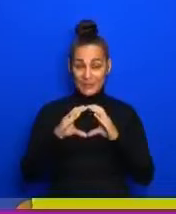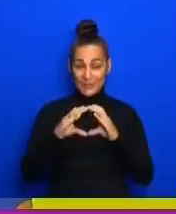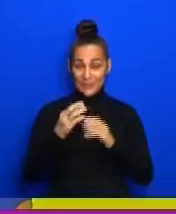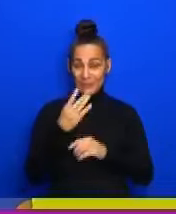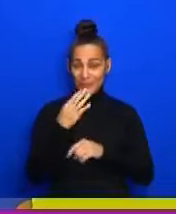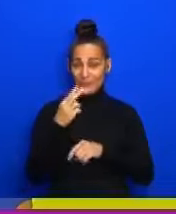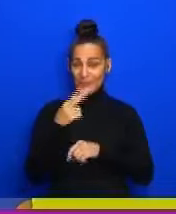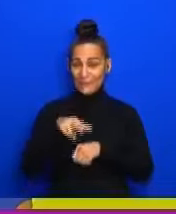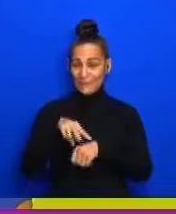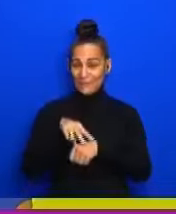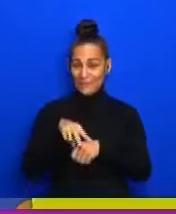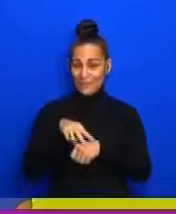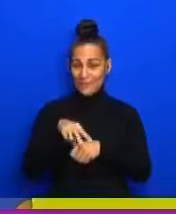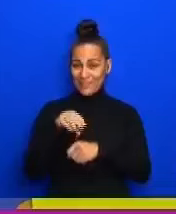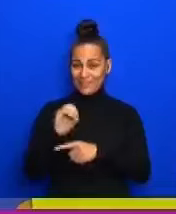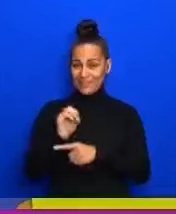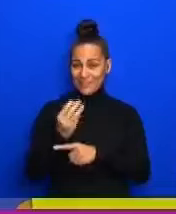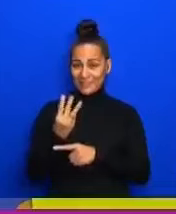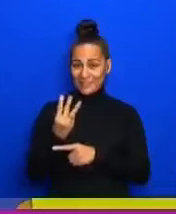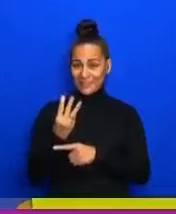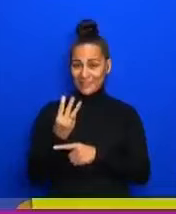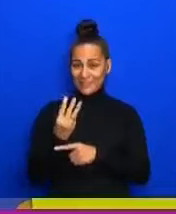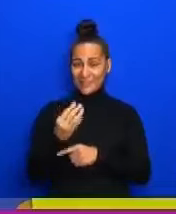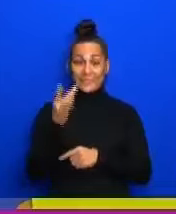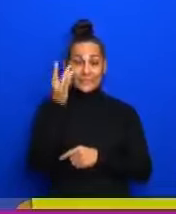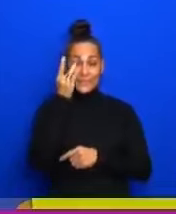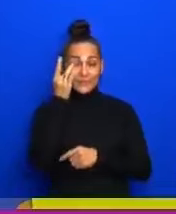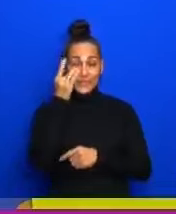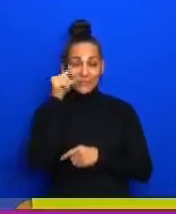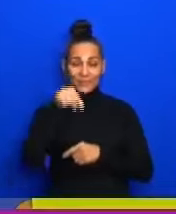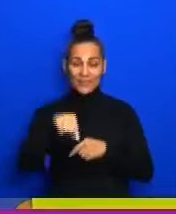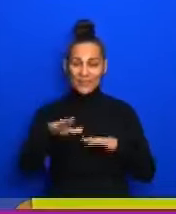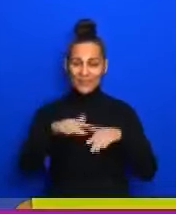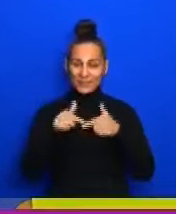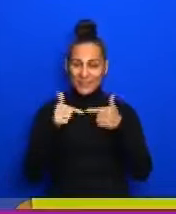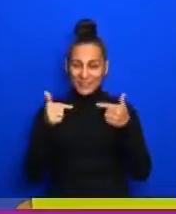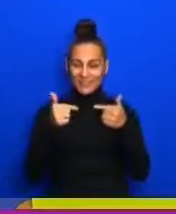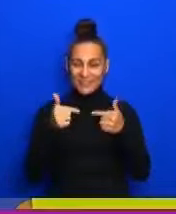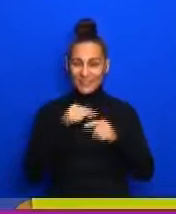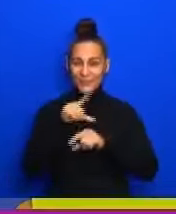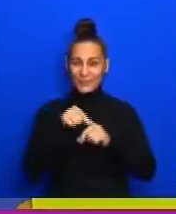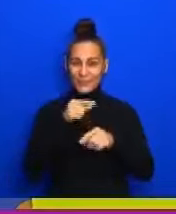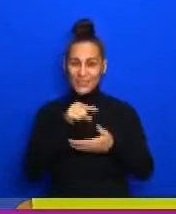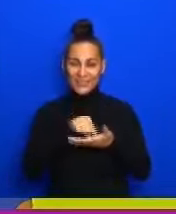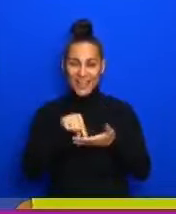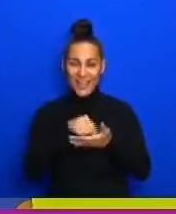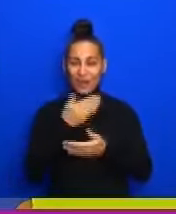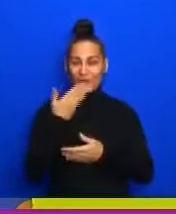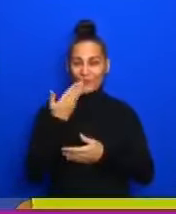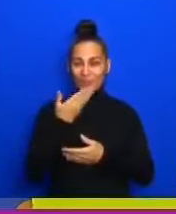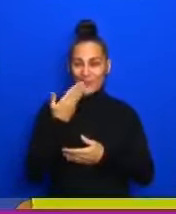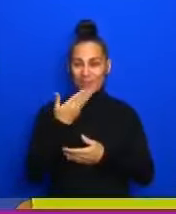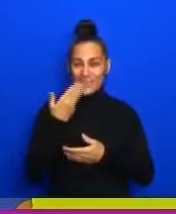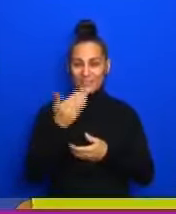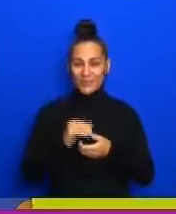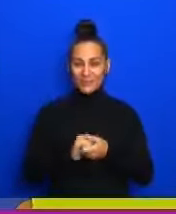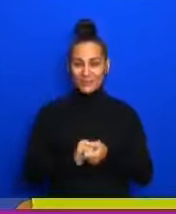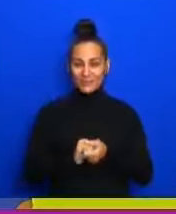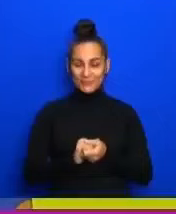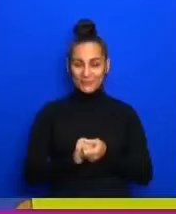...03, bola verde. Estamos ao vivo aqui direto do Espaço da Sorte, sorteio da Loto Fácil.